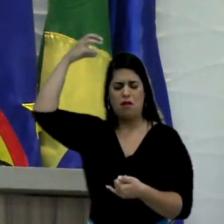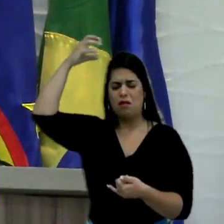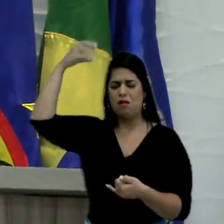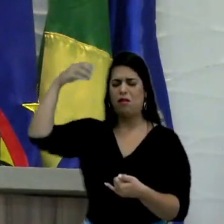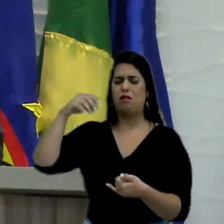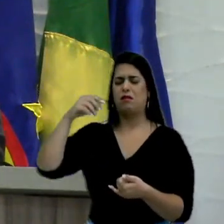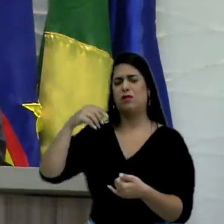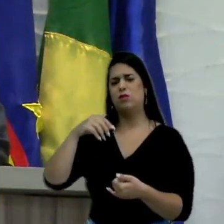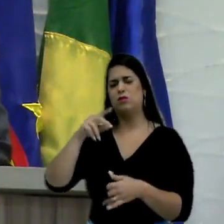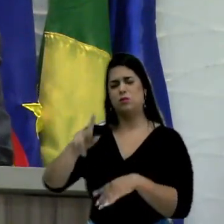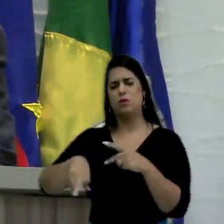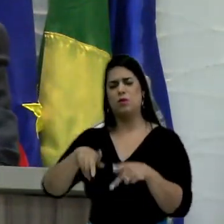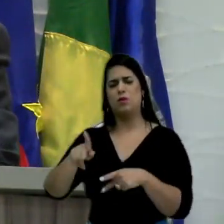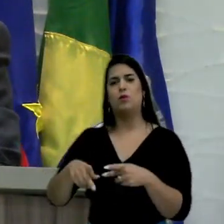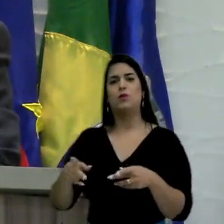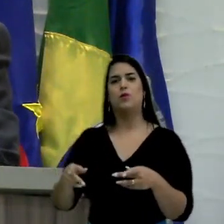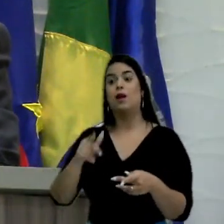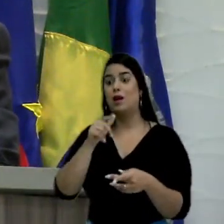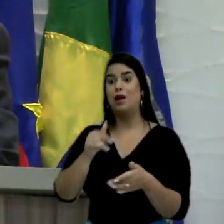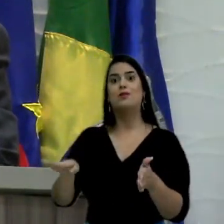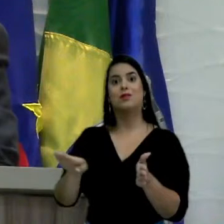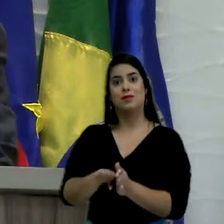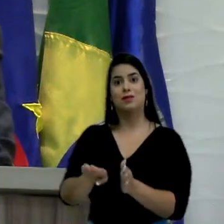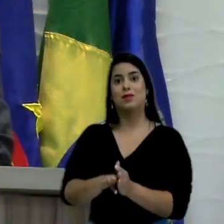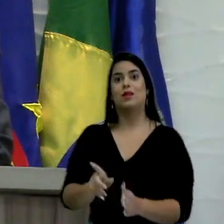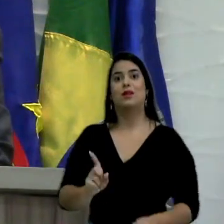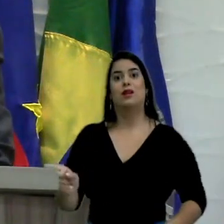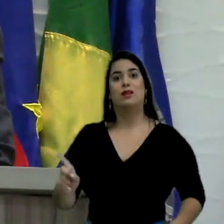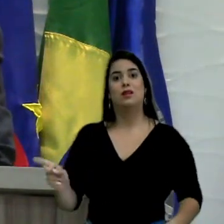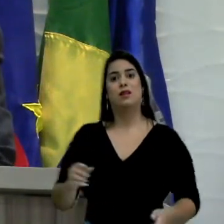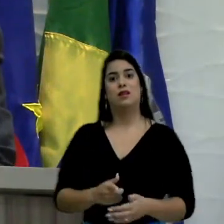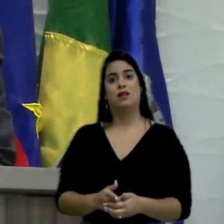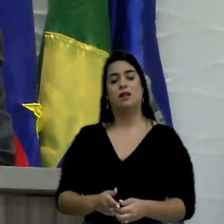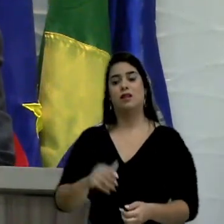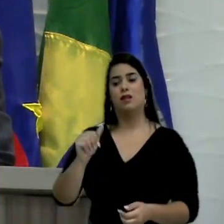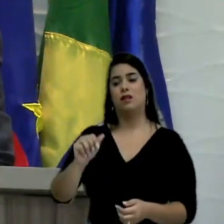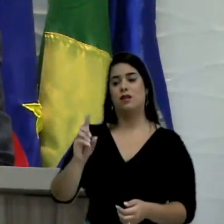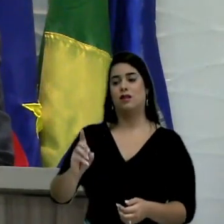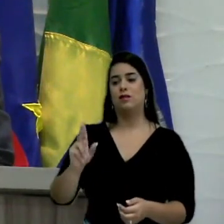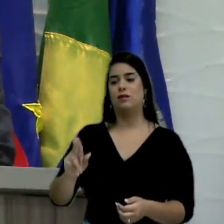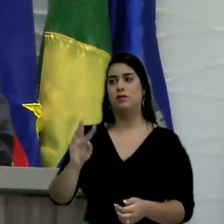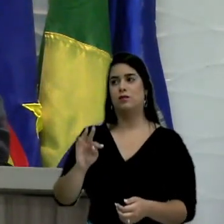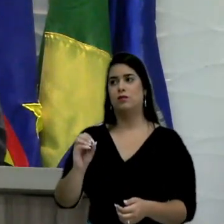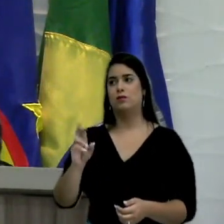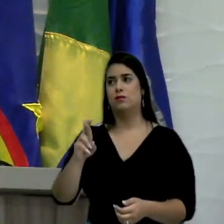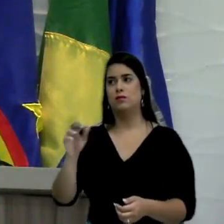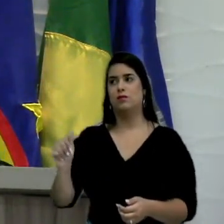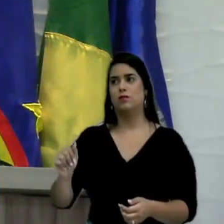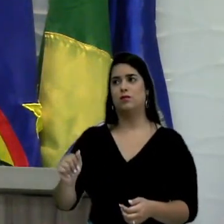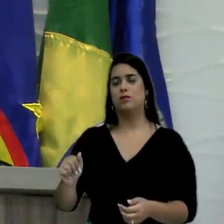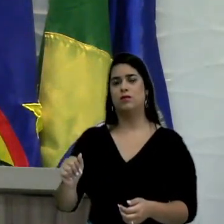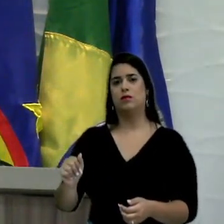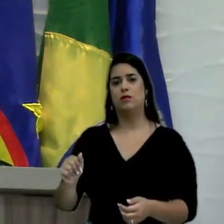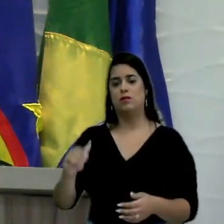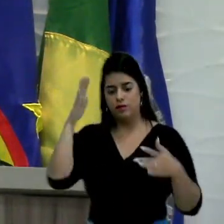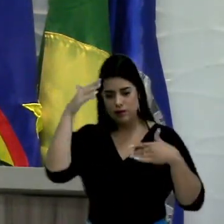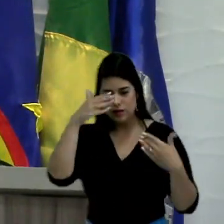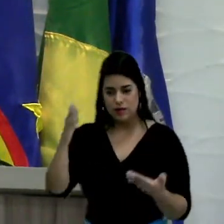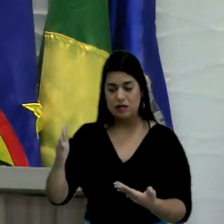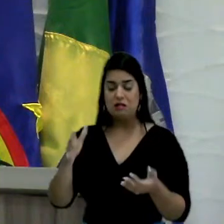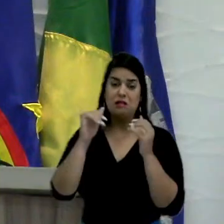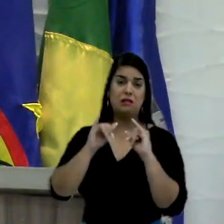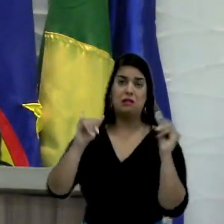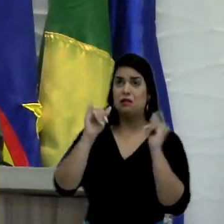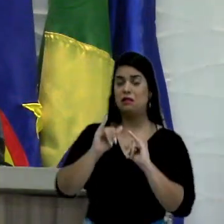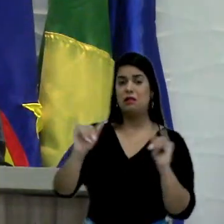chegou. A água vai chegar como deve ser chegar, quando chegar a adutora do Agreste em São Bento do Una. Mas quando chegar, Vossas Excelências vão dizer que